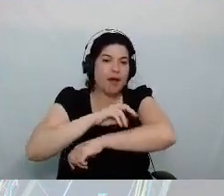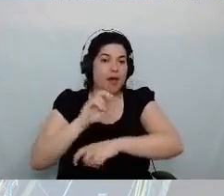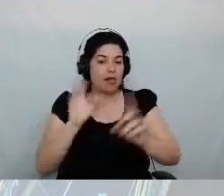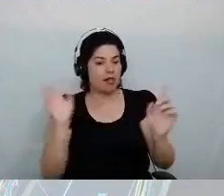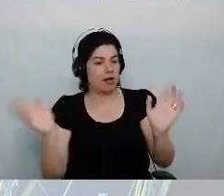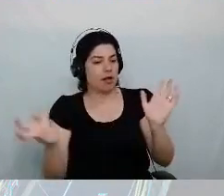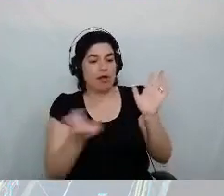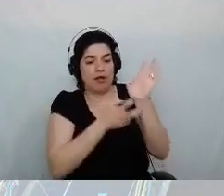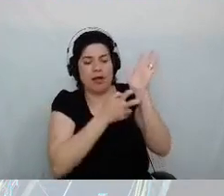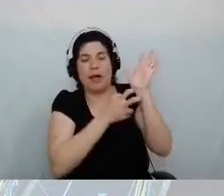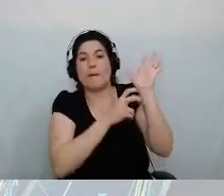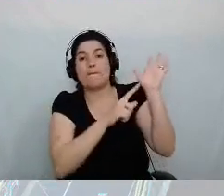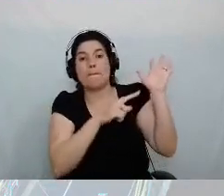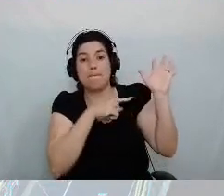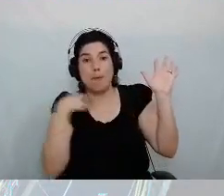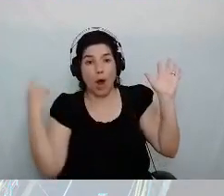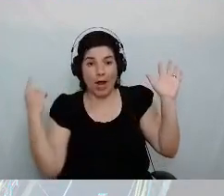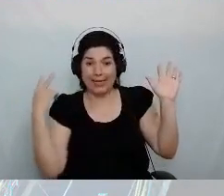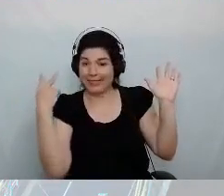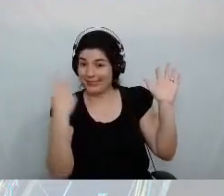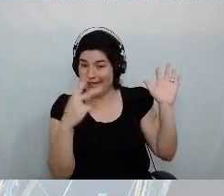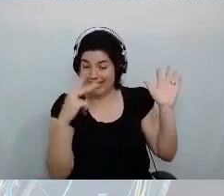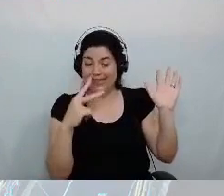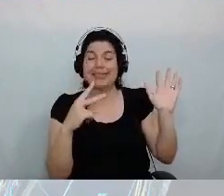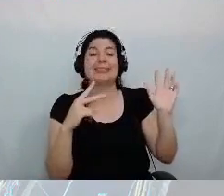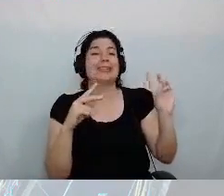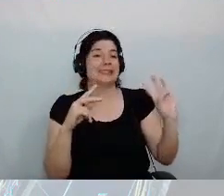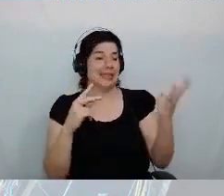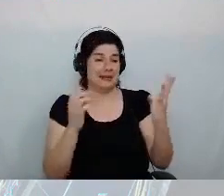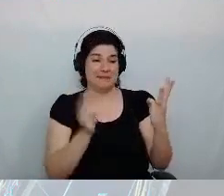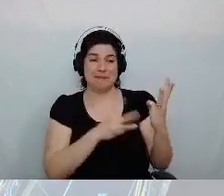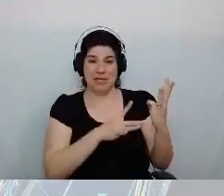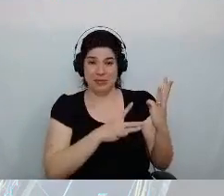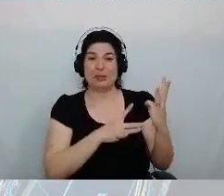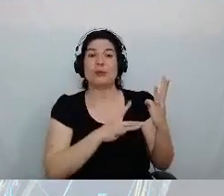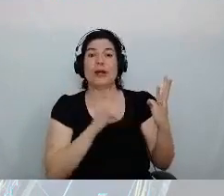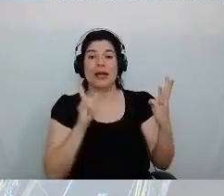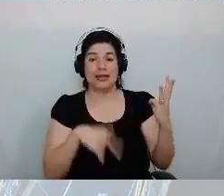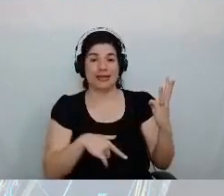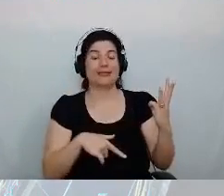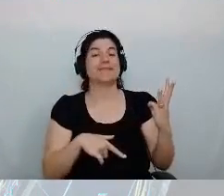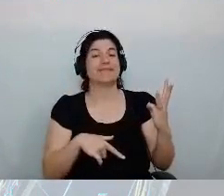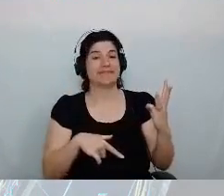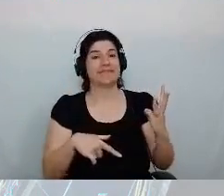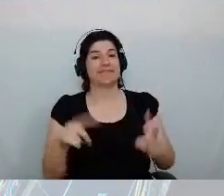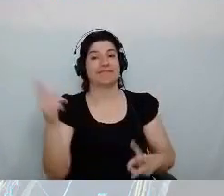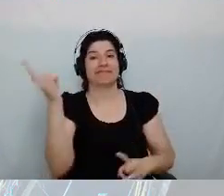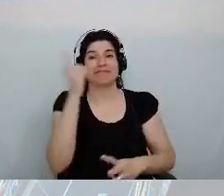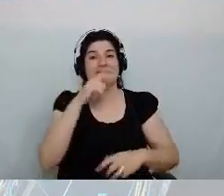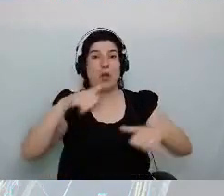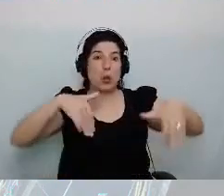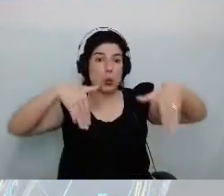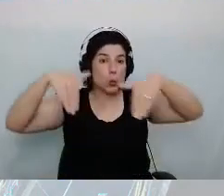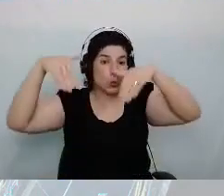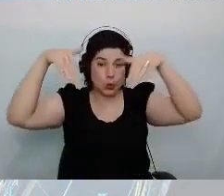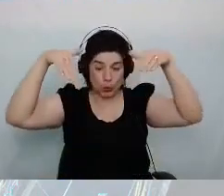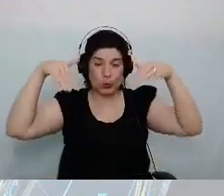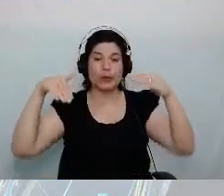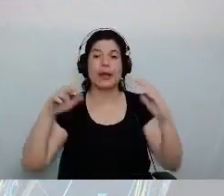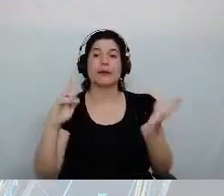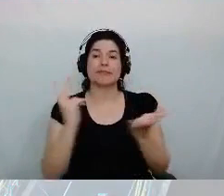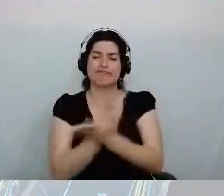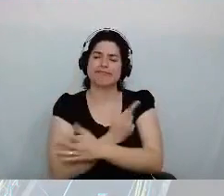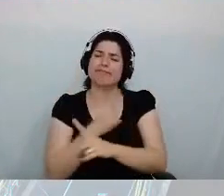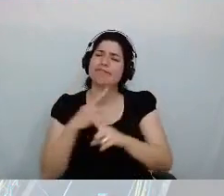morre. Eu juntei os 3 medos dessa galera numa coisa só. É o apocalipse zumbi imperando, né? E por que eu estou falando